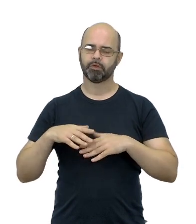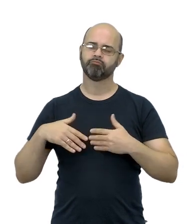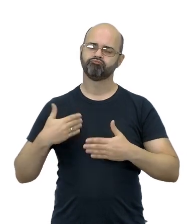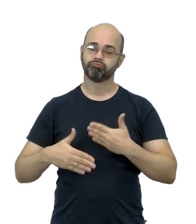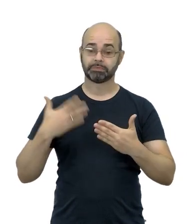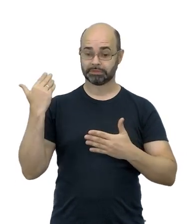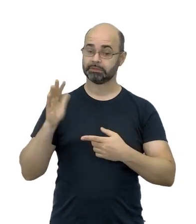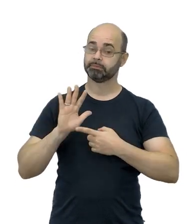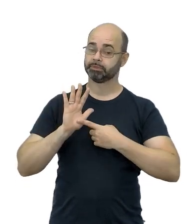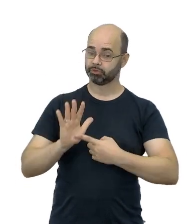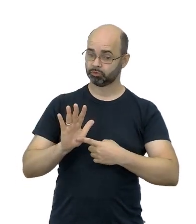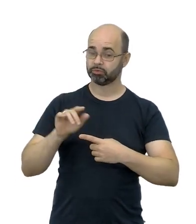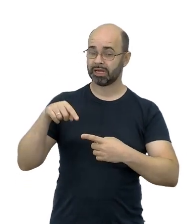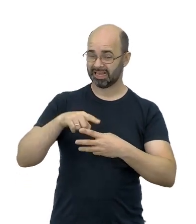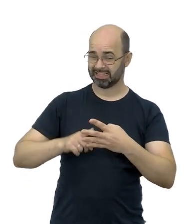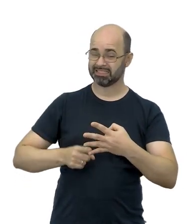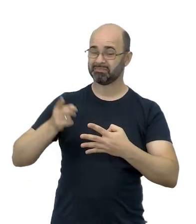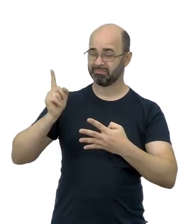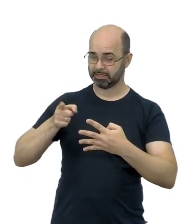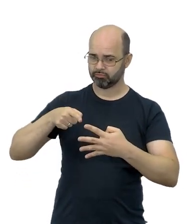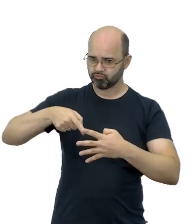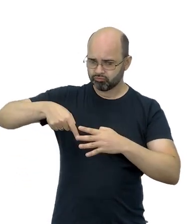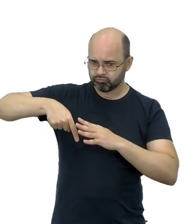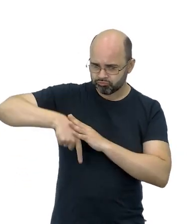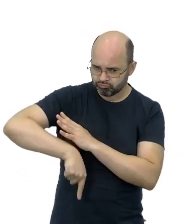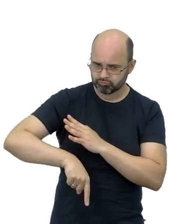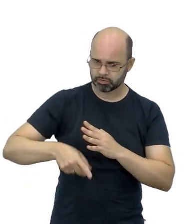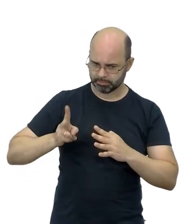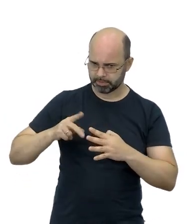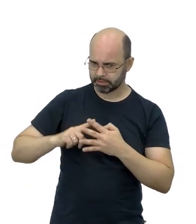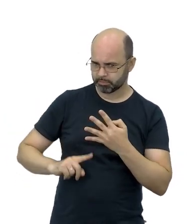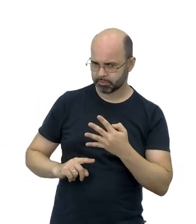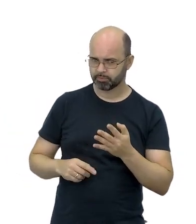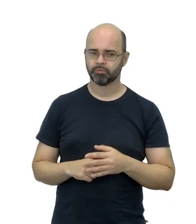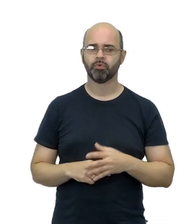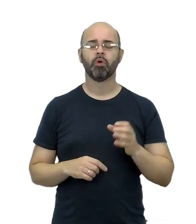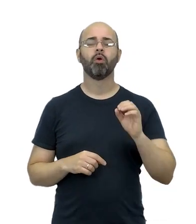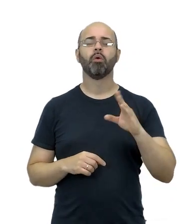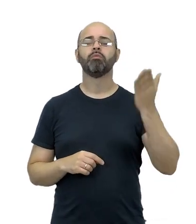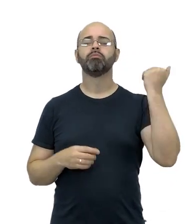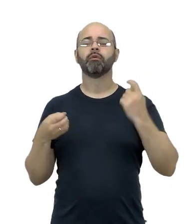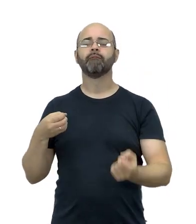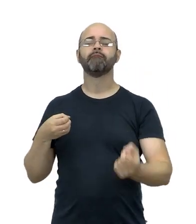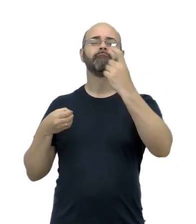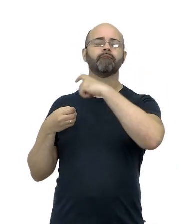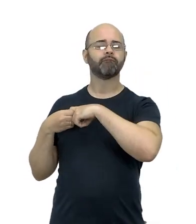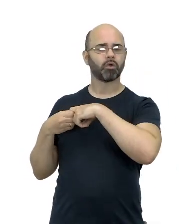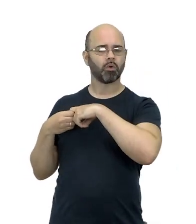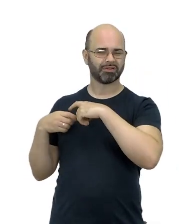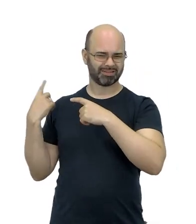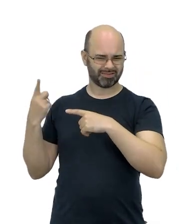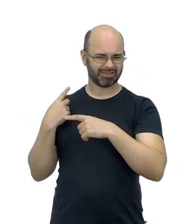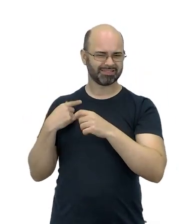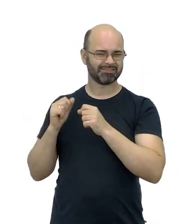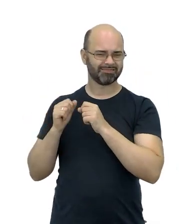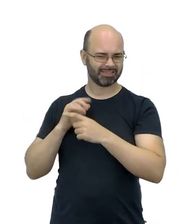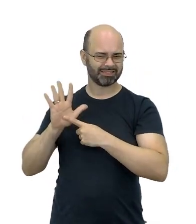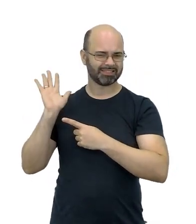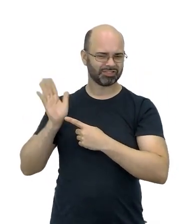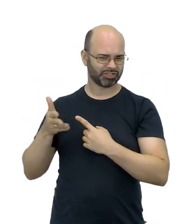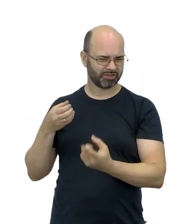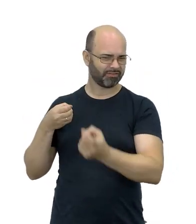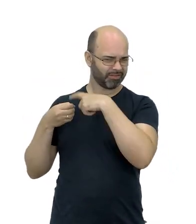apresentado, se era para retomar algumas das formações que a gente fez, e se a gente tinha